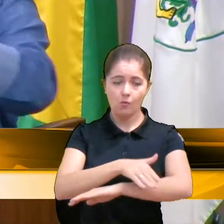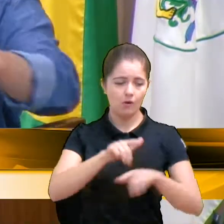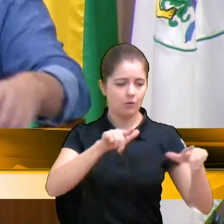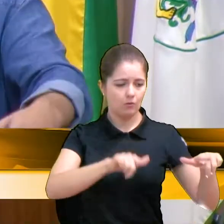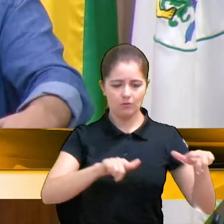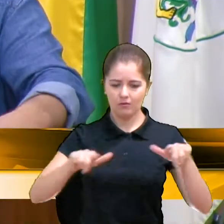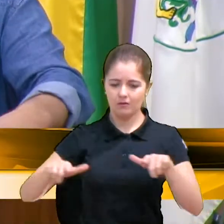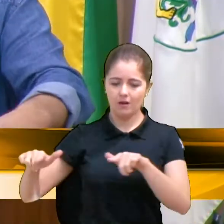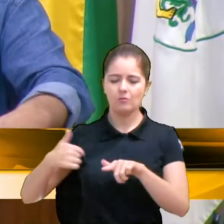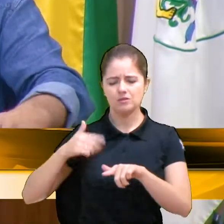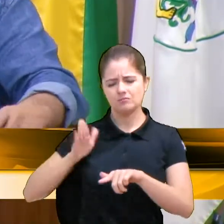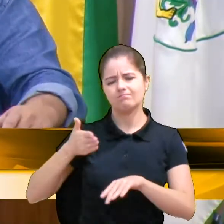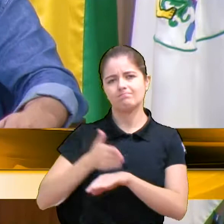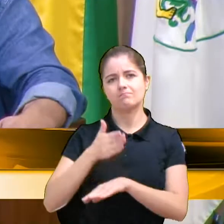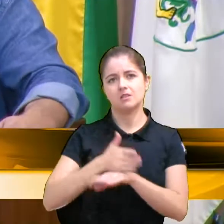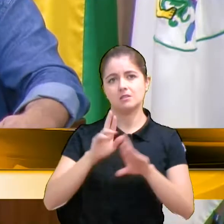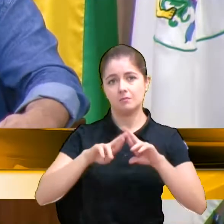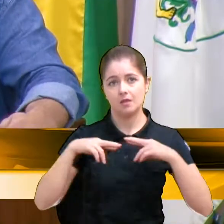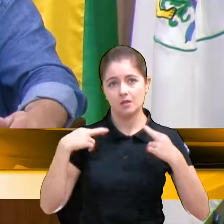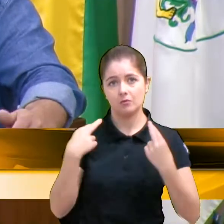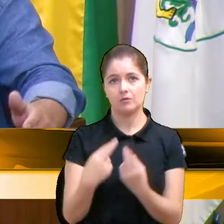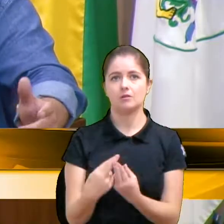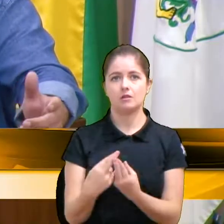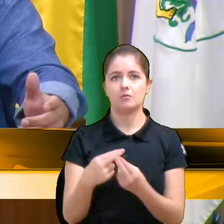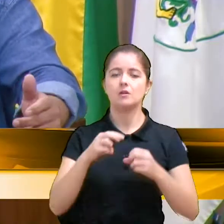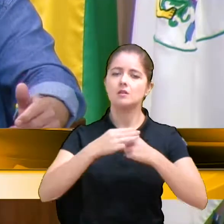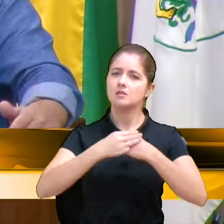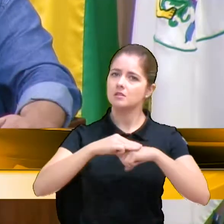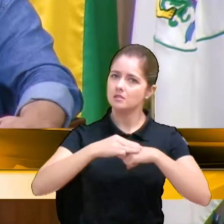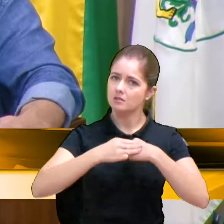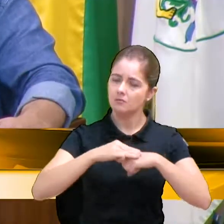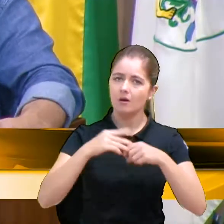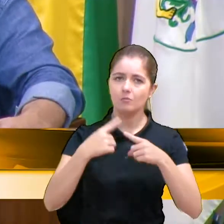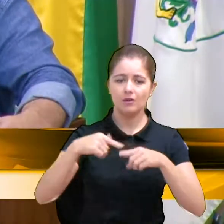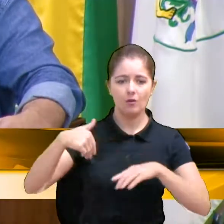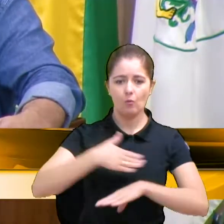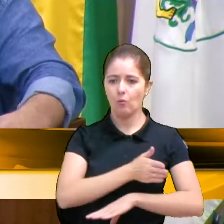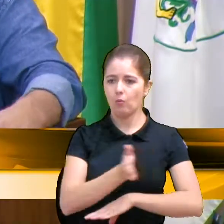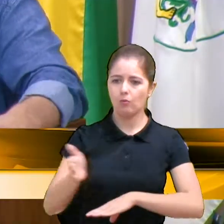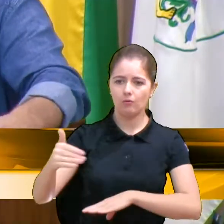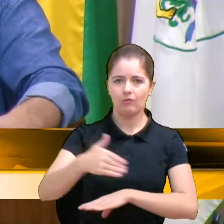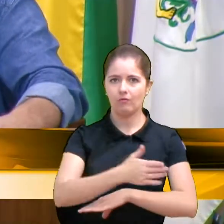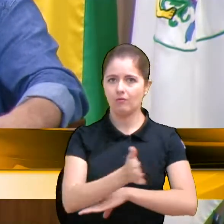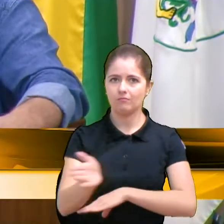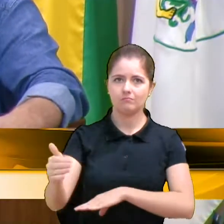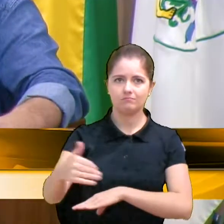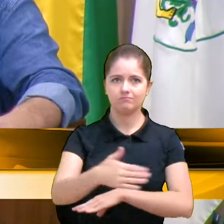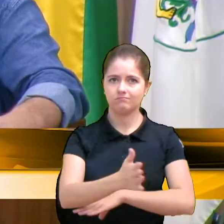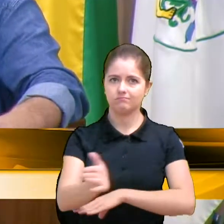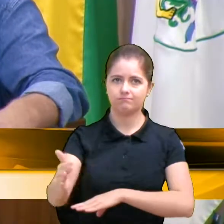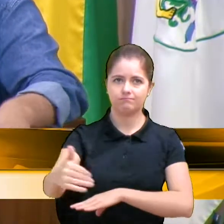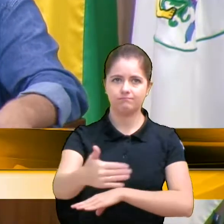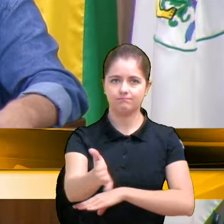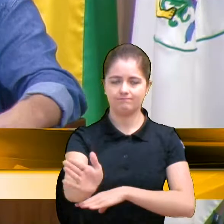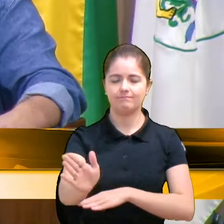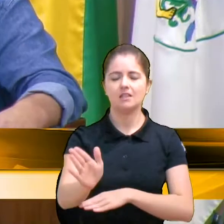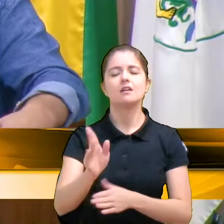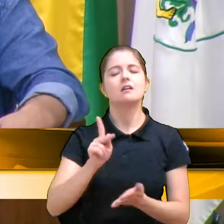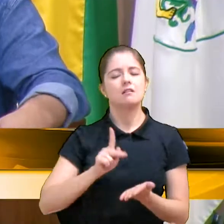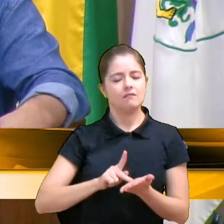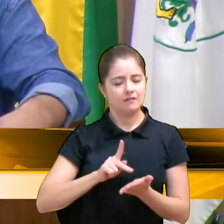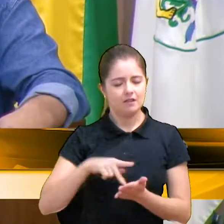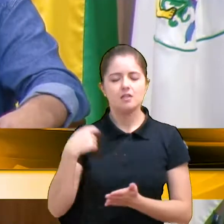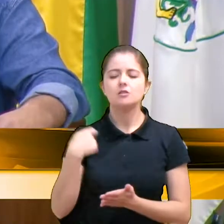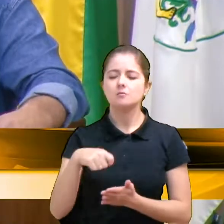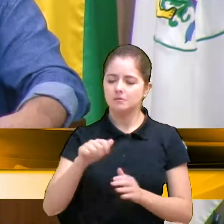participei de algumas reuniões sobre esses trechos lá em São Marcos, onde as curvas são muito fechadas. Então, realmente é